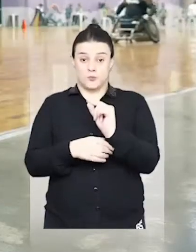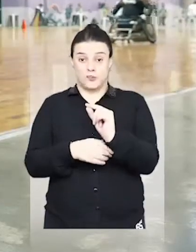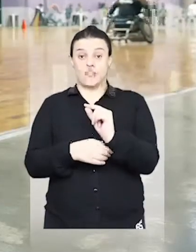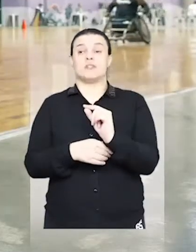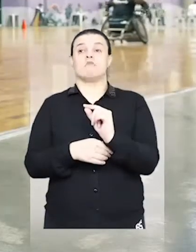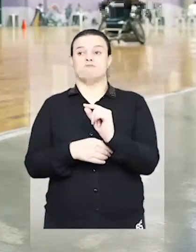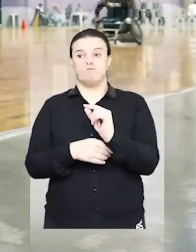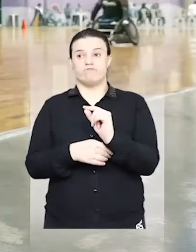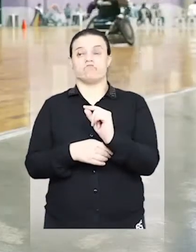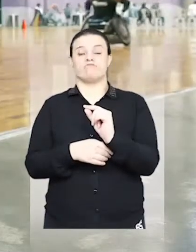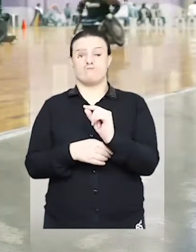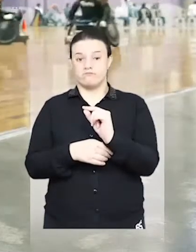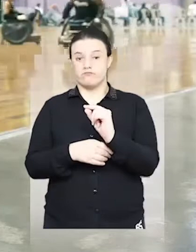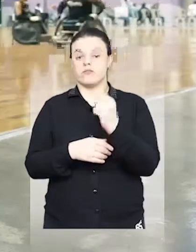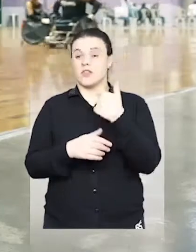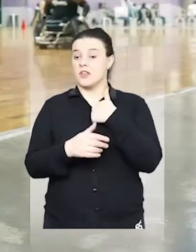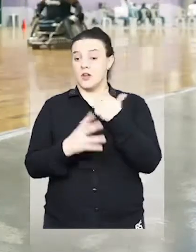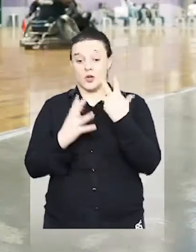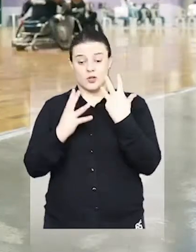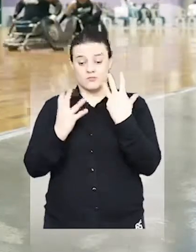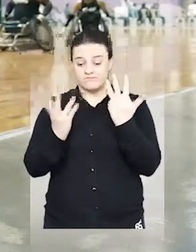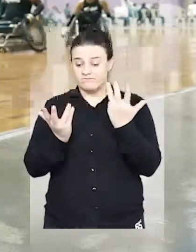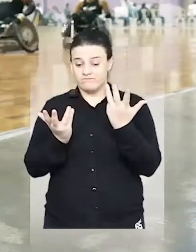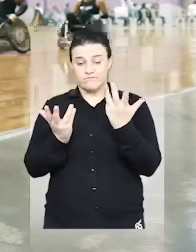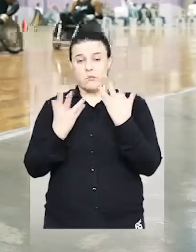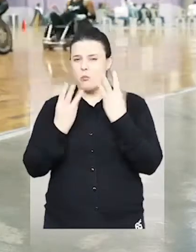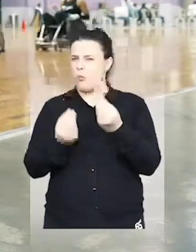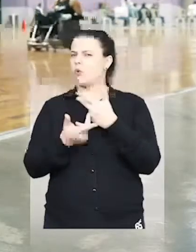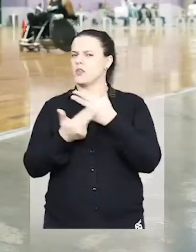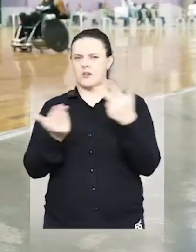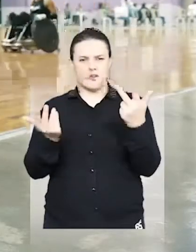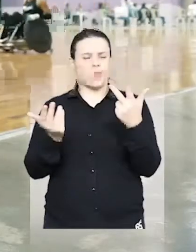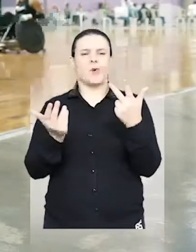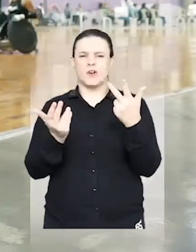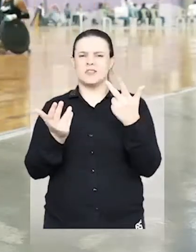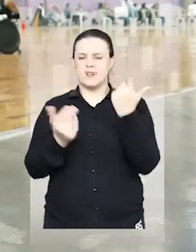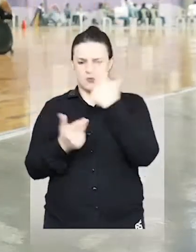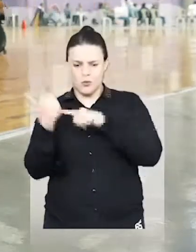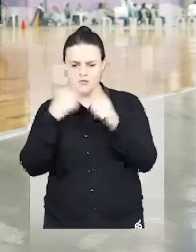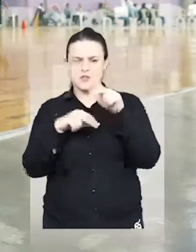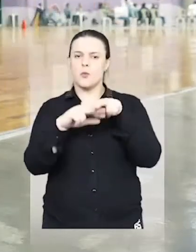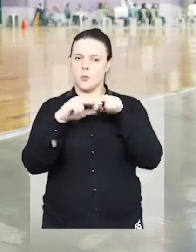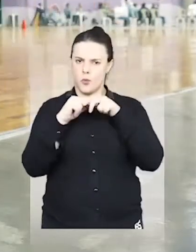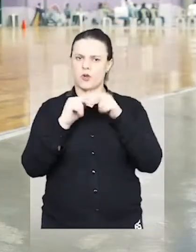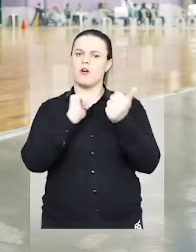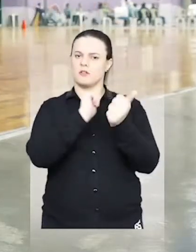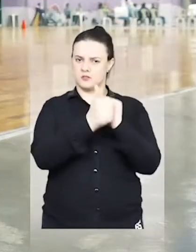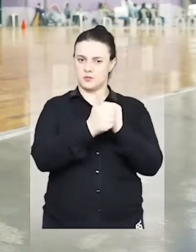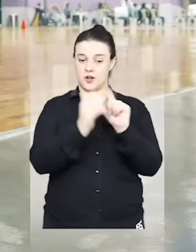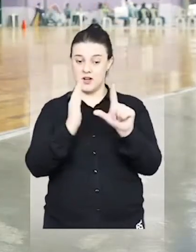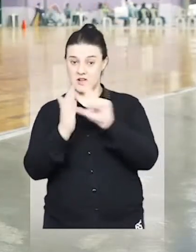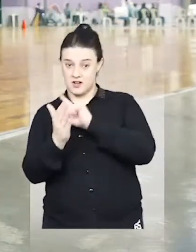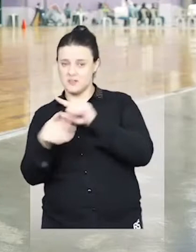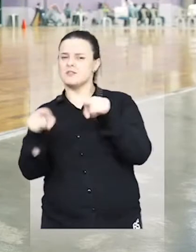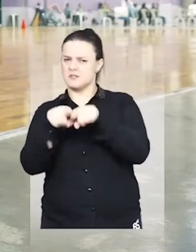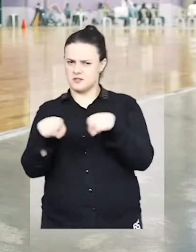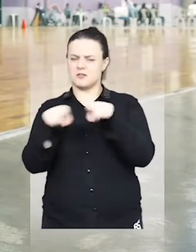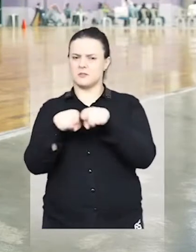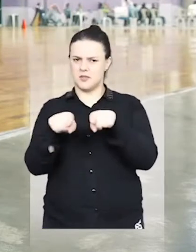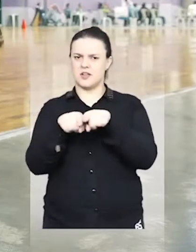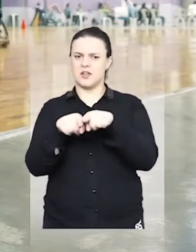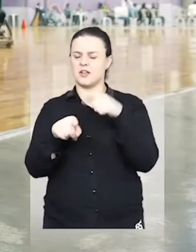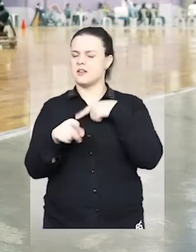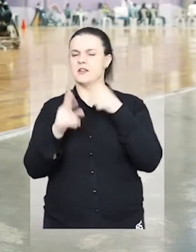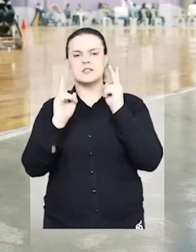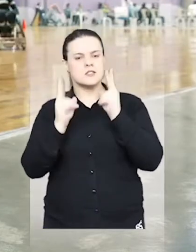que eu devo Lucas. muita coisa ao esporte. Antes da minha lesão também,